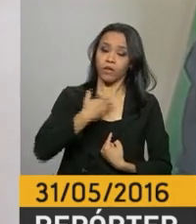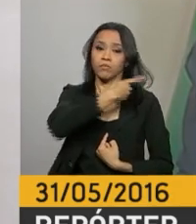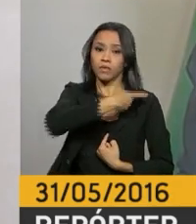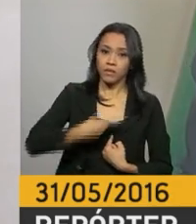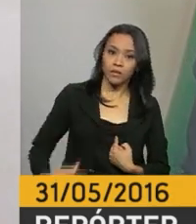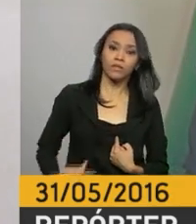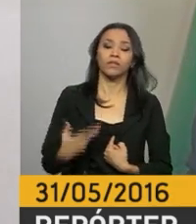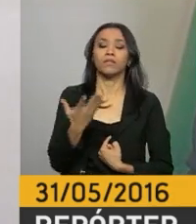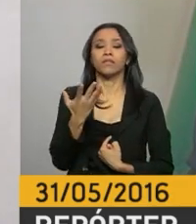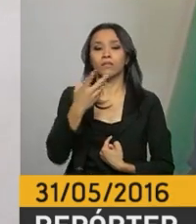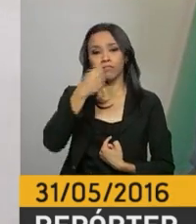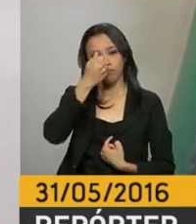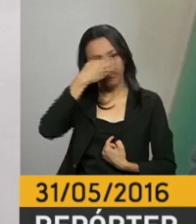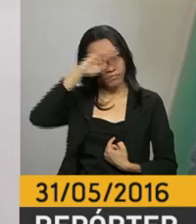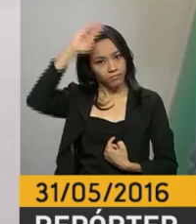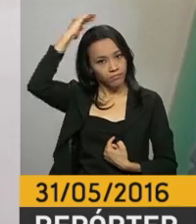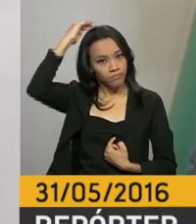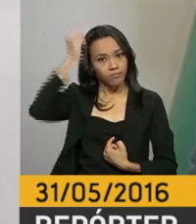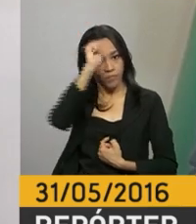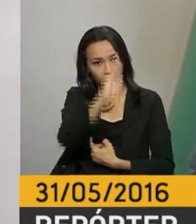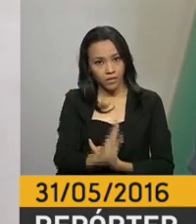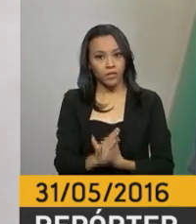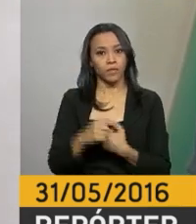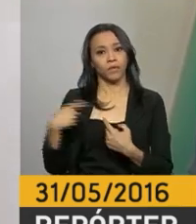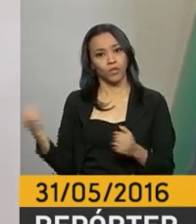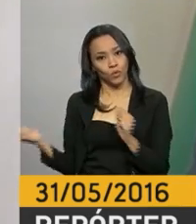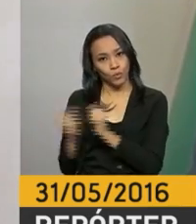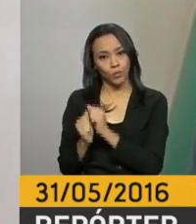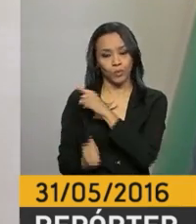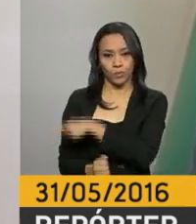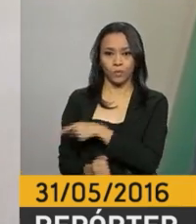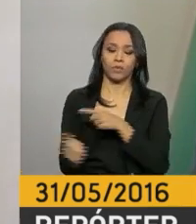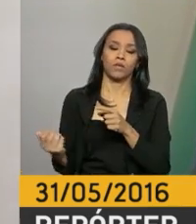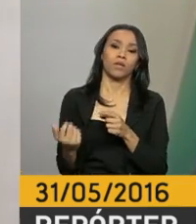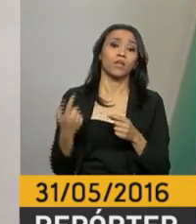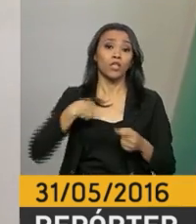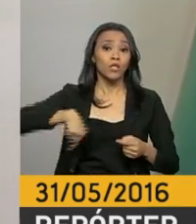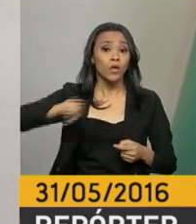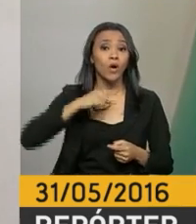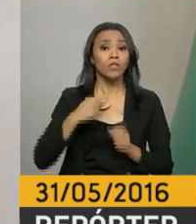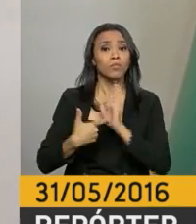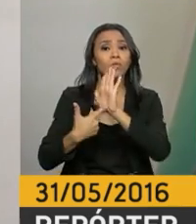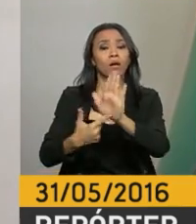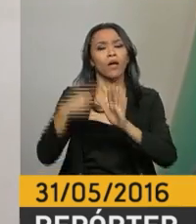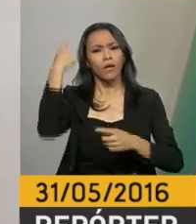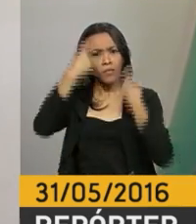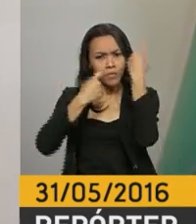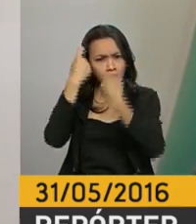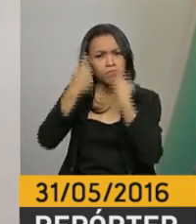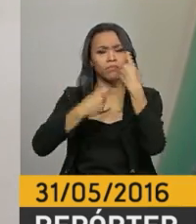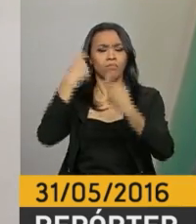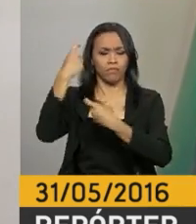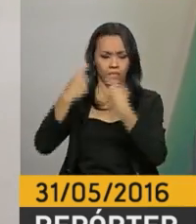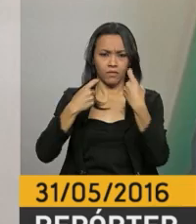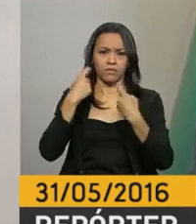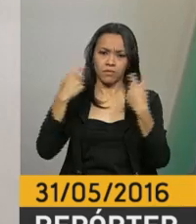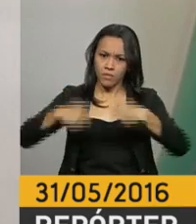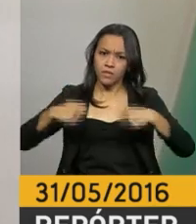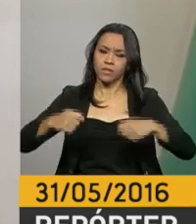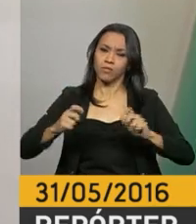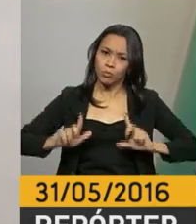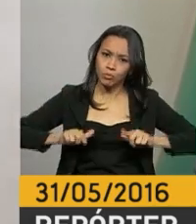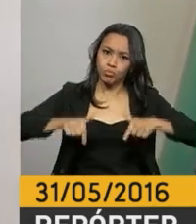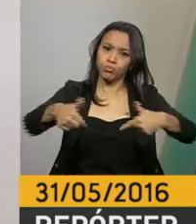Justiça, para revelar ao país que nós todos estamos preocupados, e preocupados que estamos, devemos trabalhar